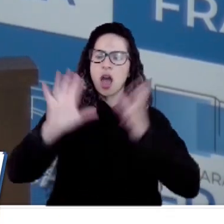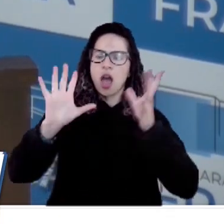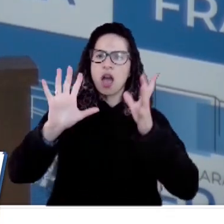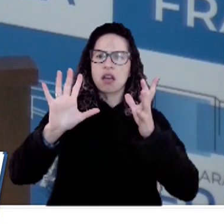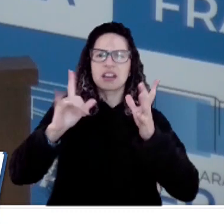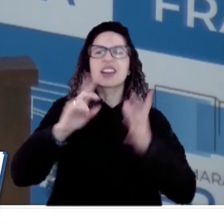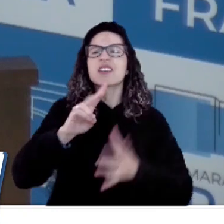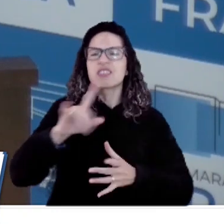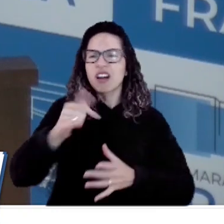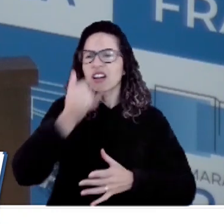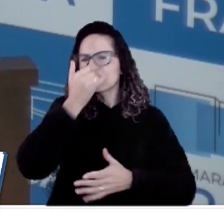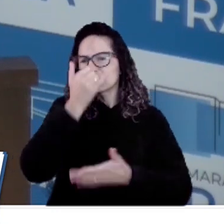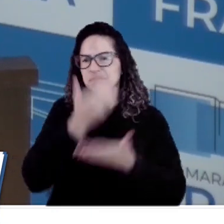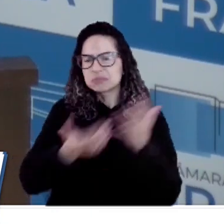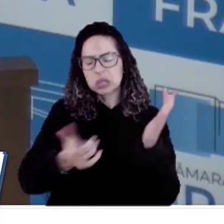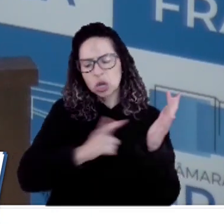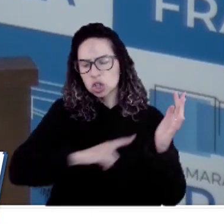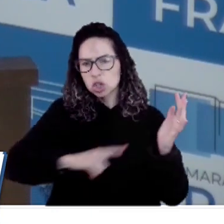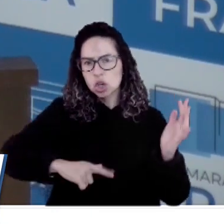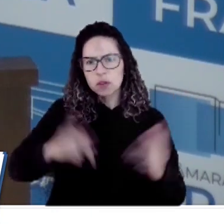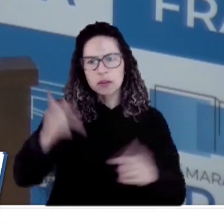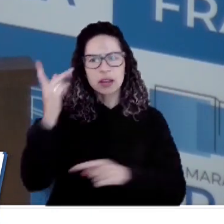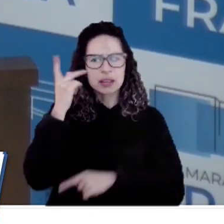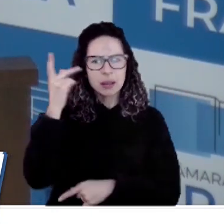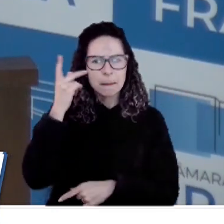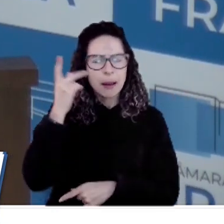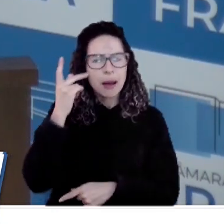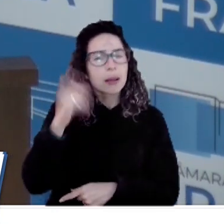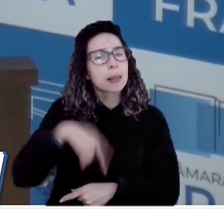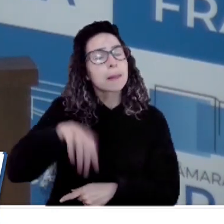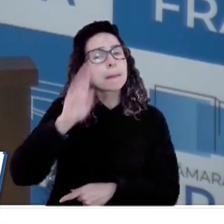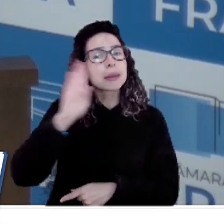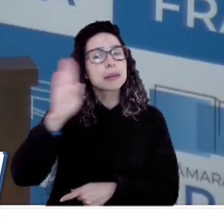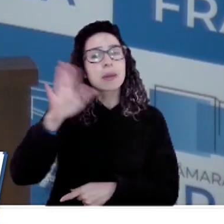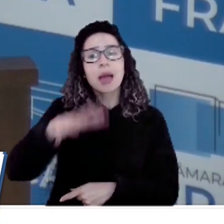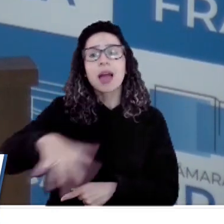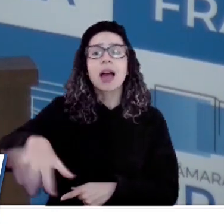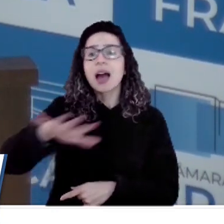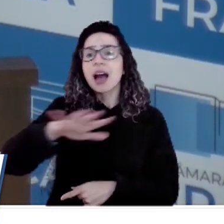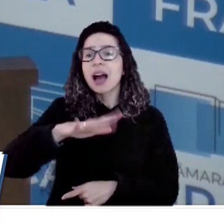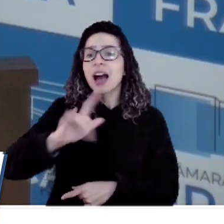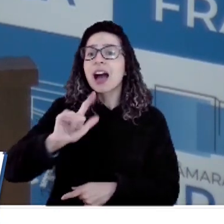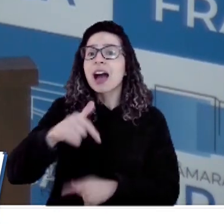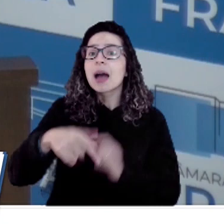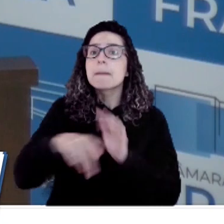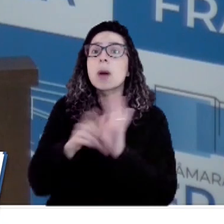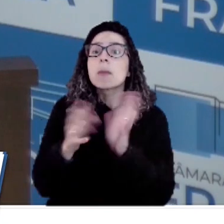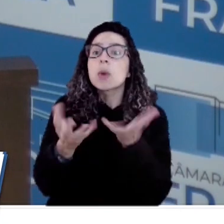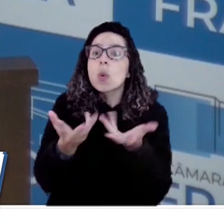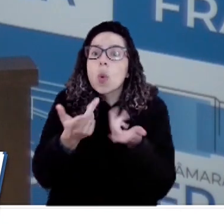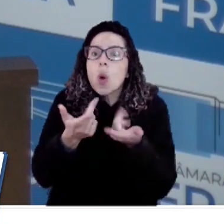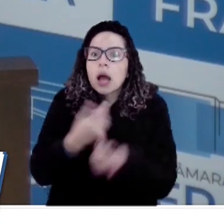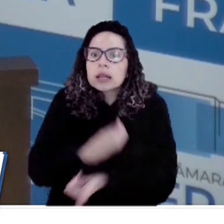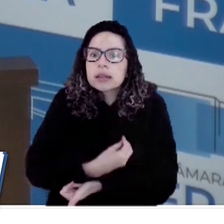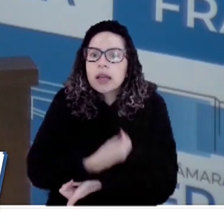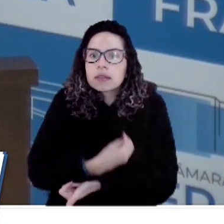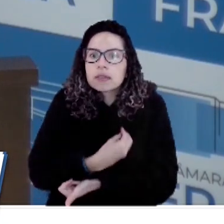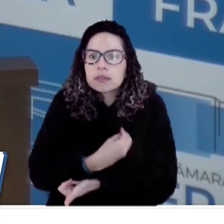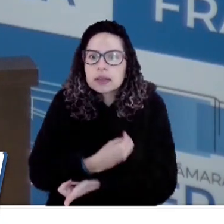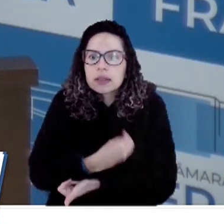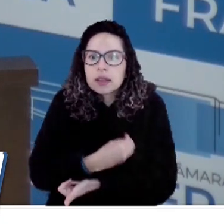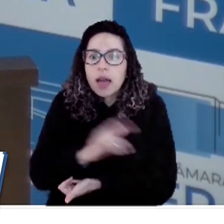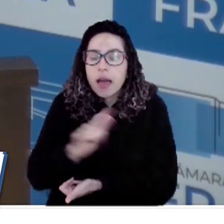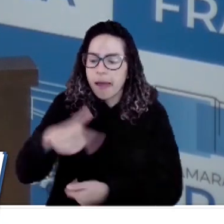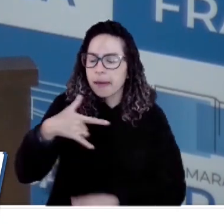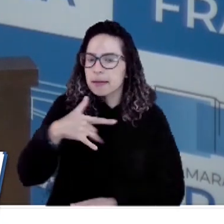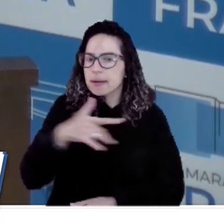no governo de São Paulo, e principalmente numa área que tem a ver com qualidade de vida, que tem a ver com saúde